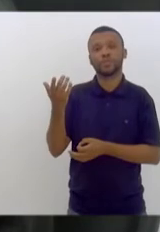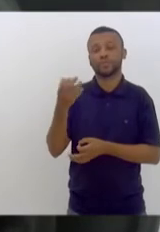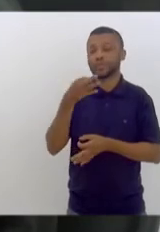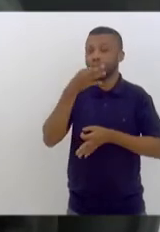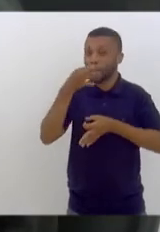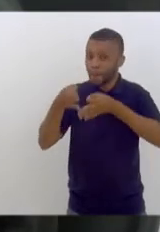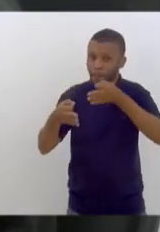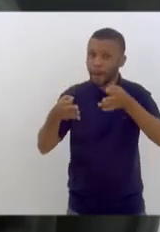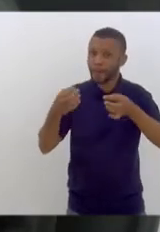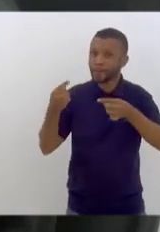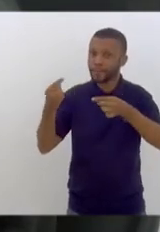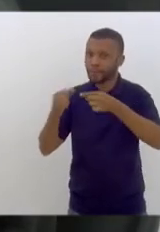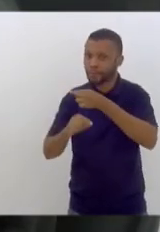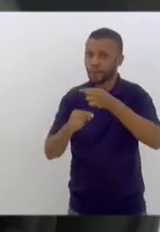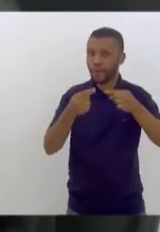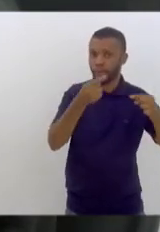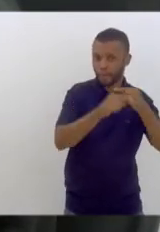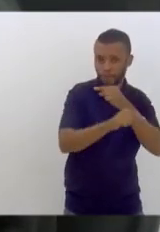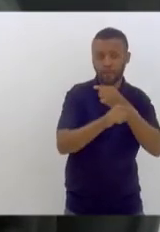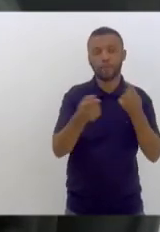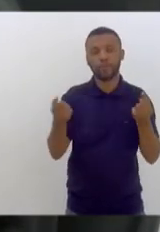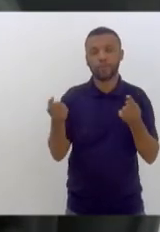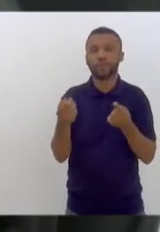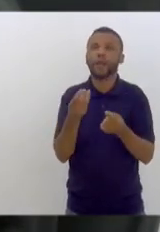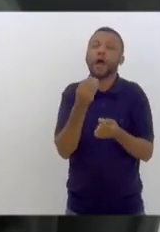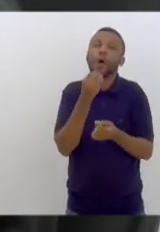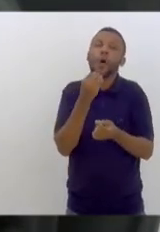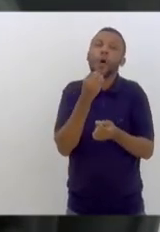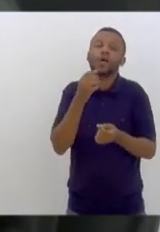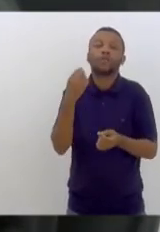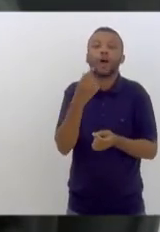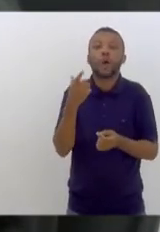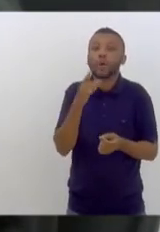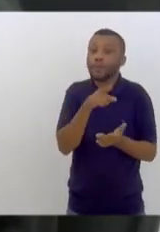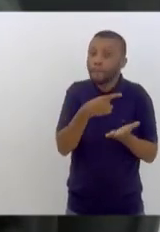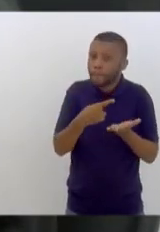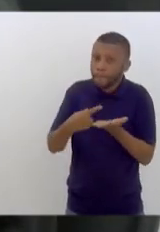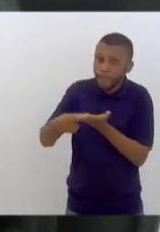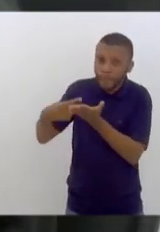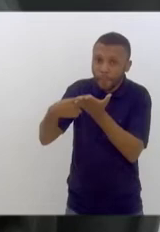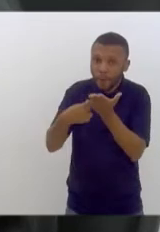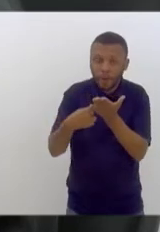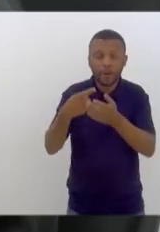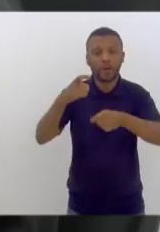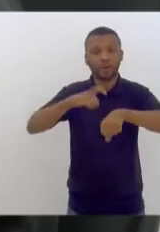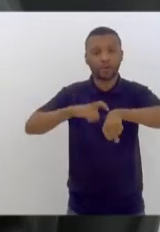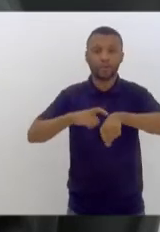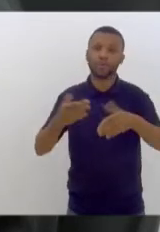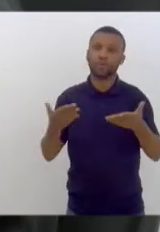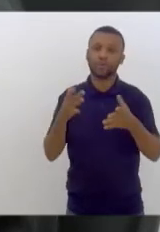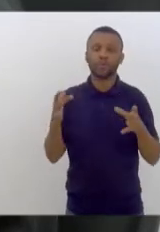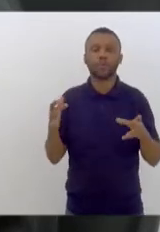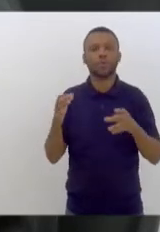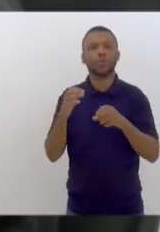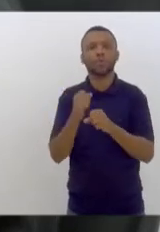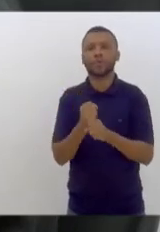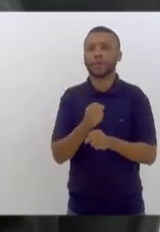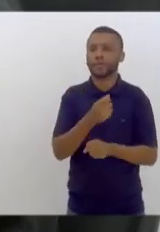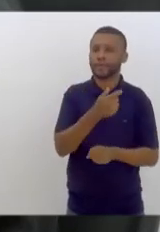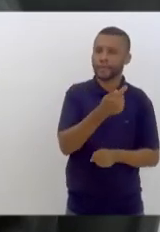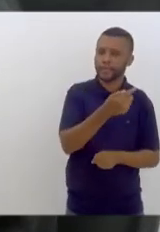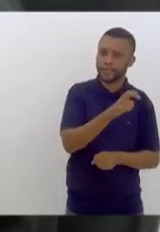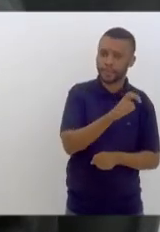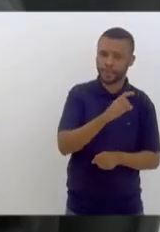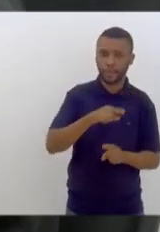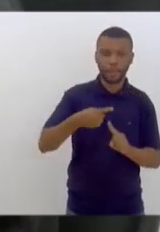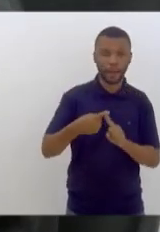contraditórios, que possivelmente iríamos consensuar na audiência pública os 75 com os